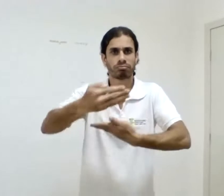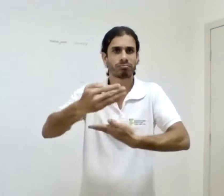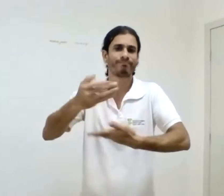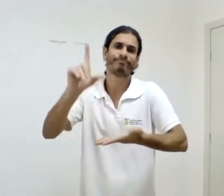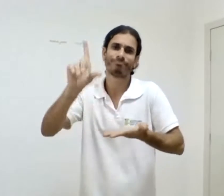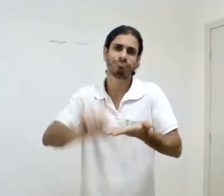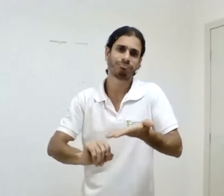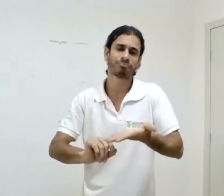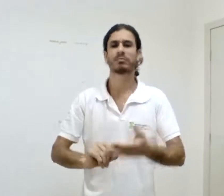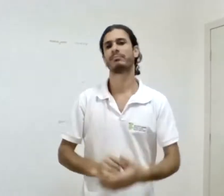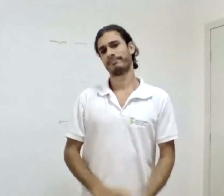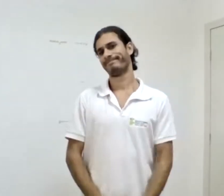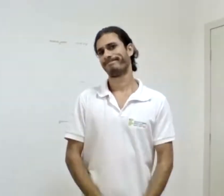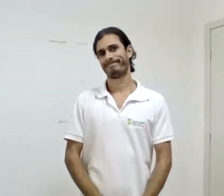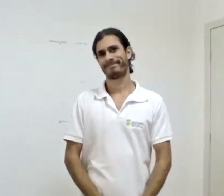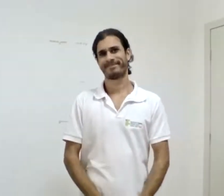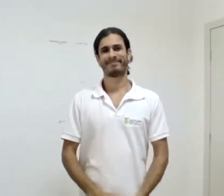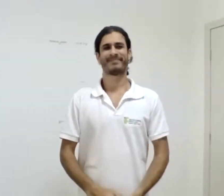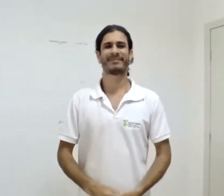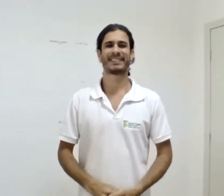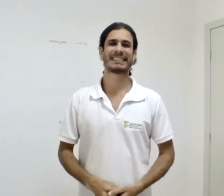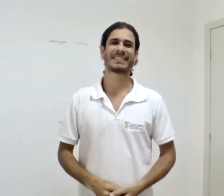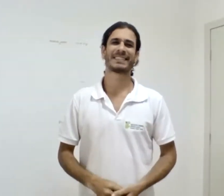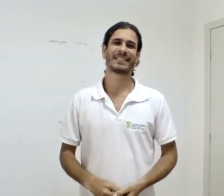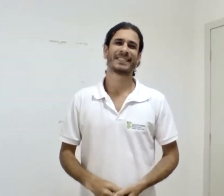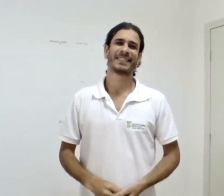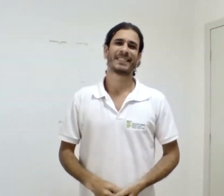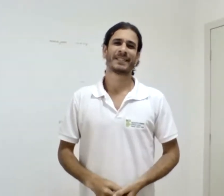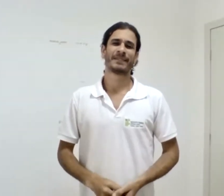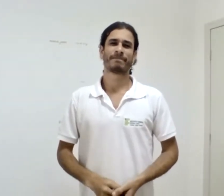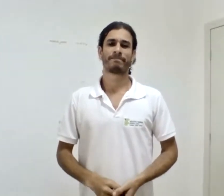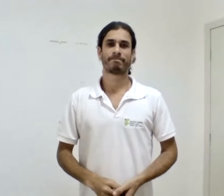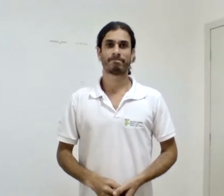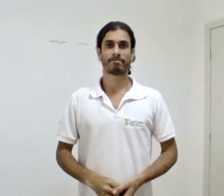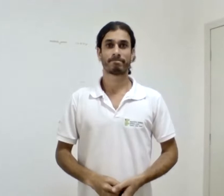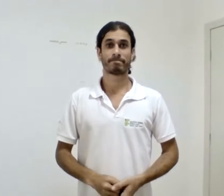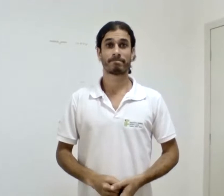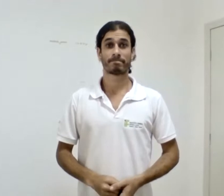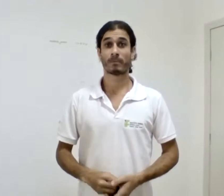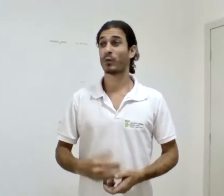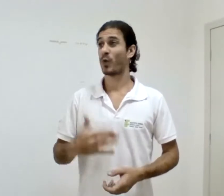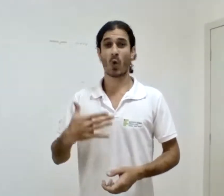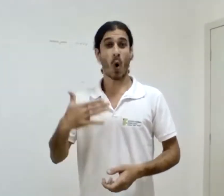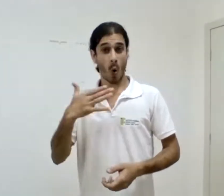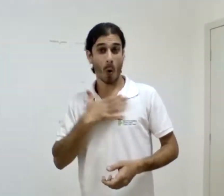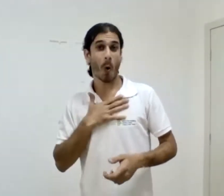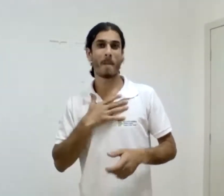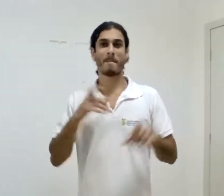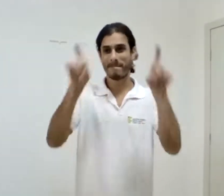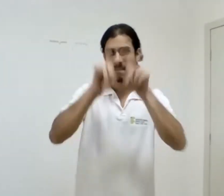Então todo mundo pensou a mesma coisa, mas era o dela. Então foi isso. Direto, mas eu falei assim, o meu está na tomada.